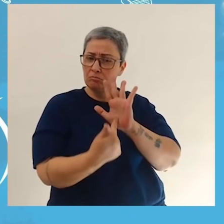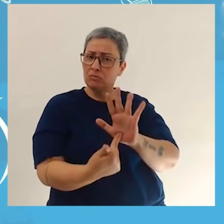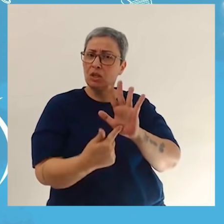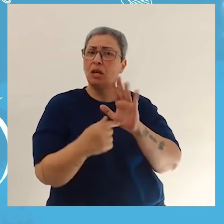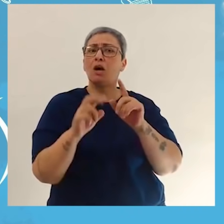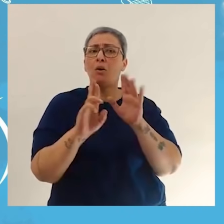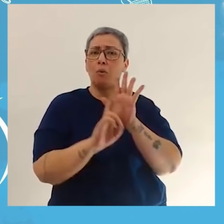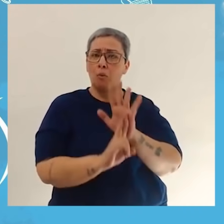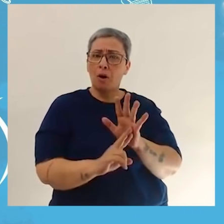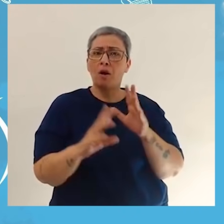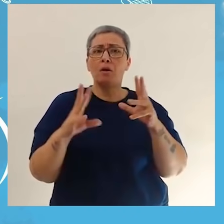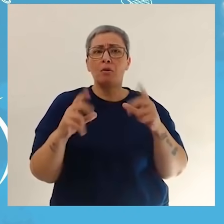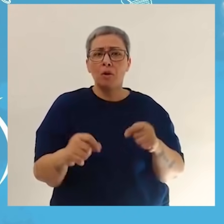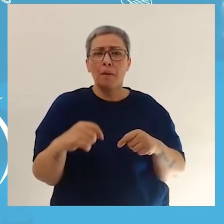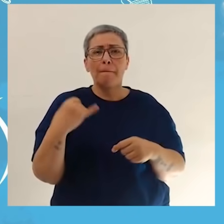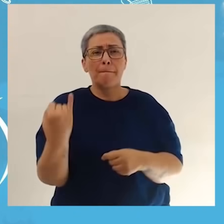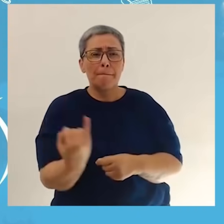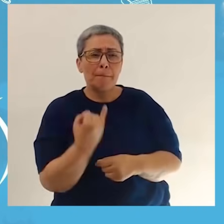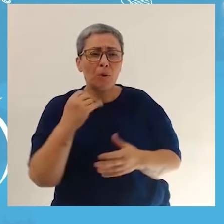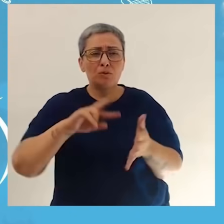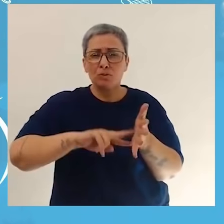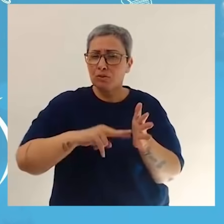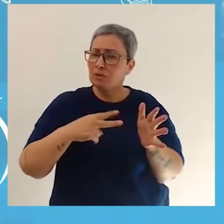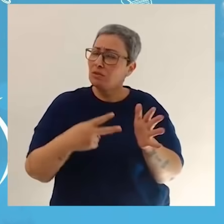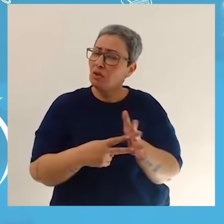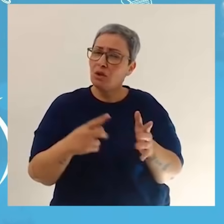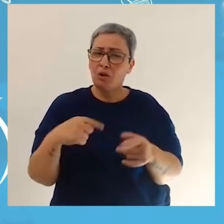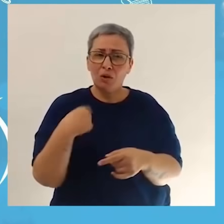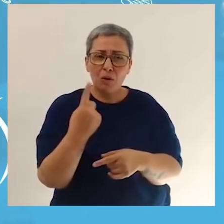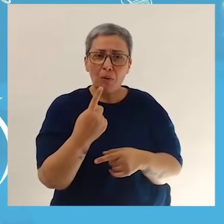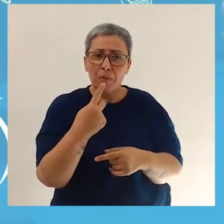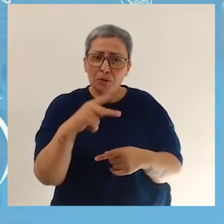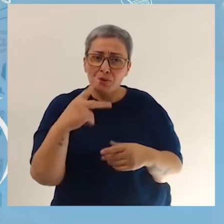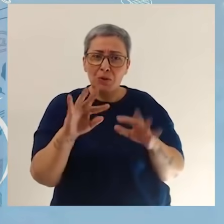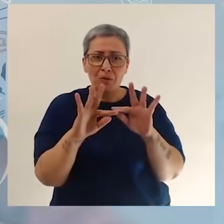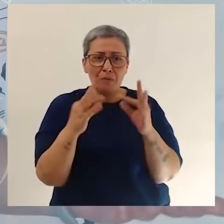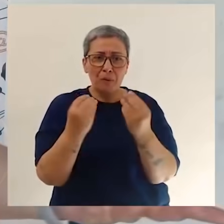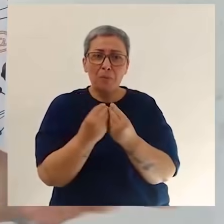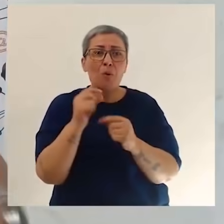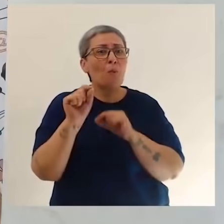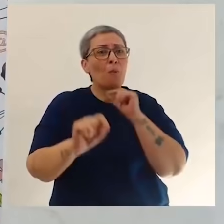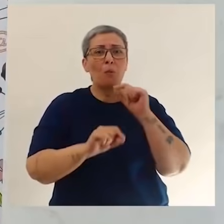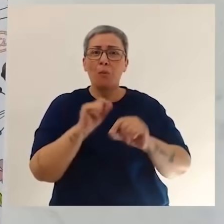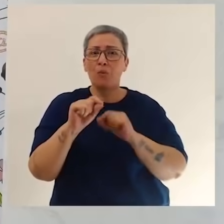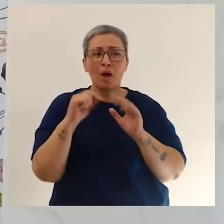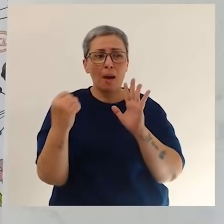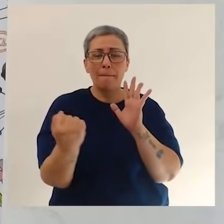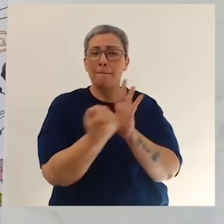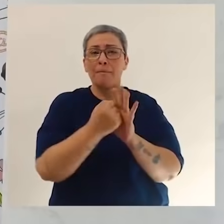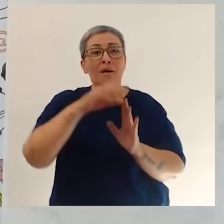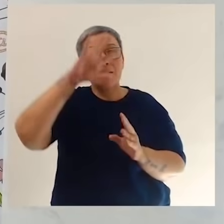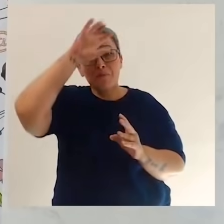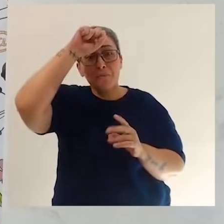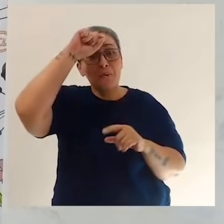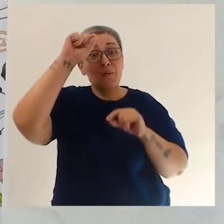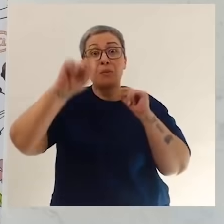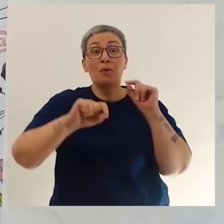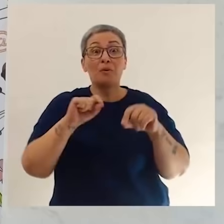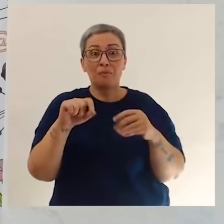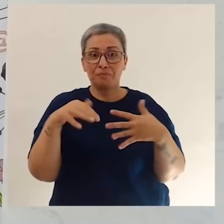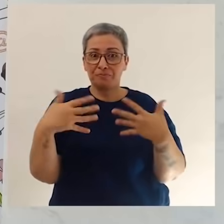algo que representasse, que fosse muito significativo para a sua família, qual seria esse marco de